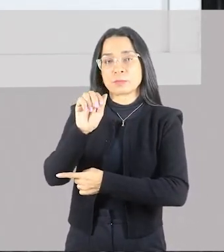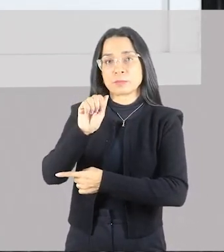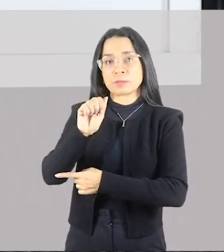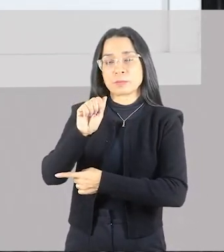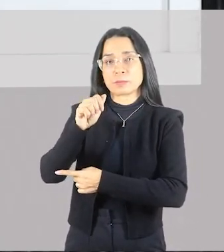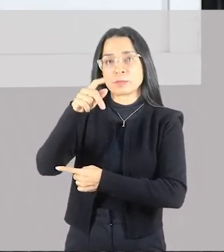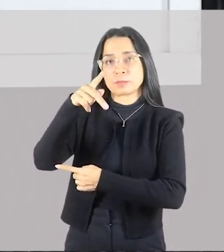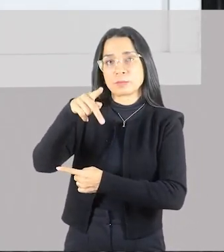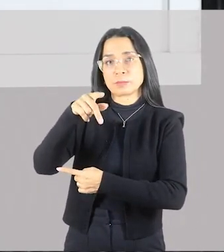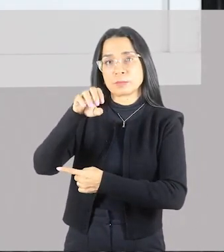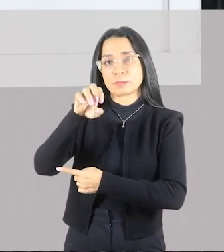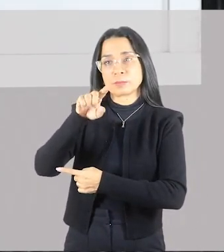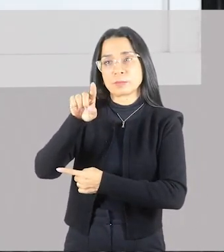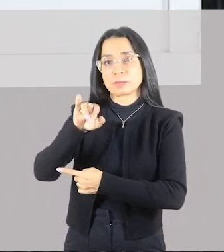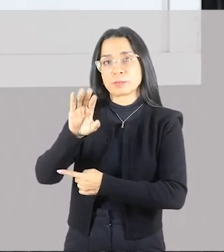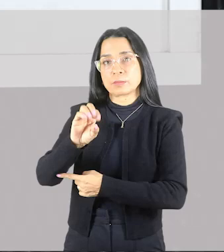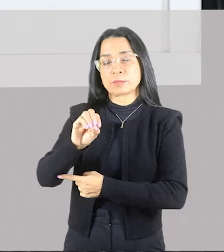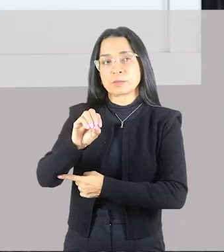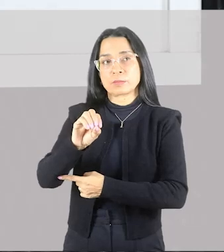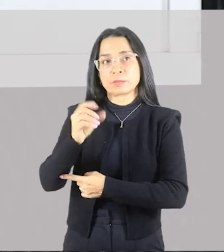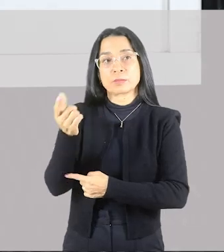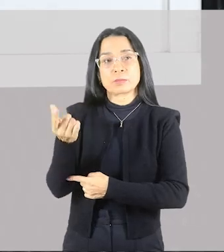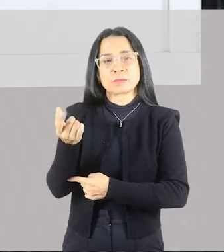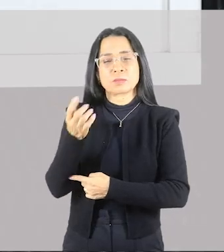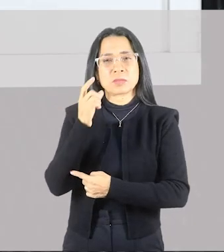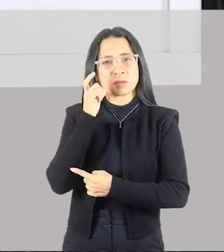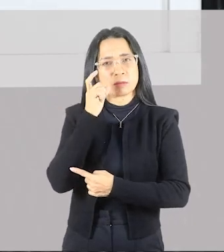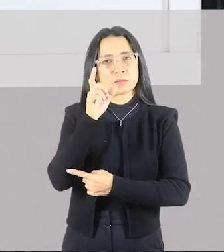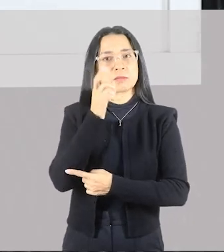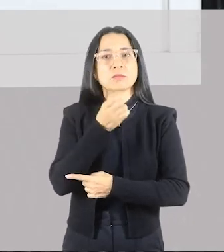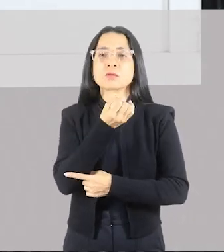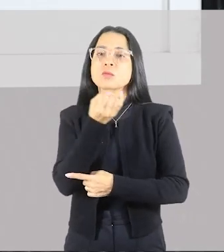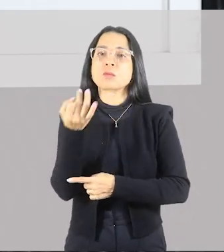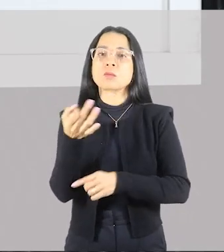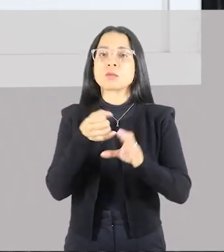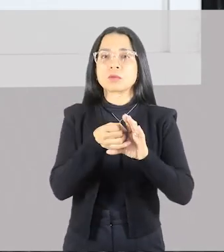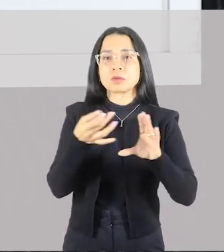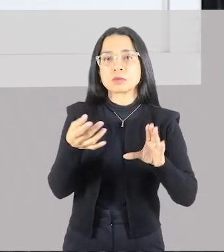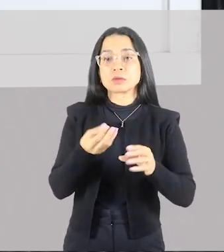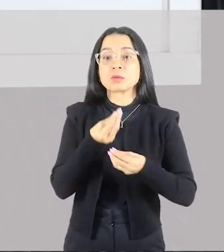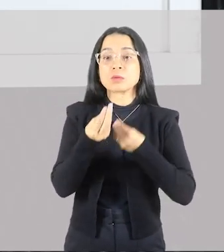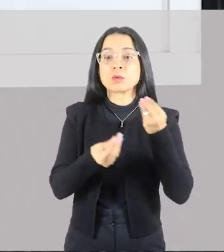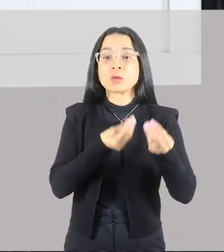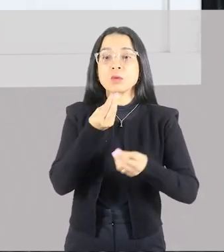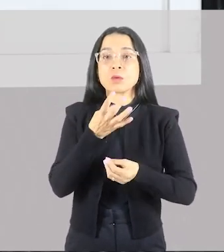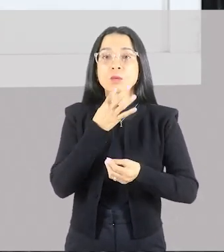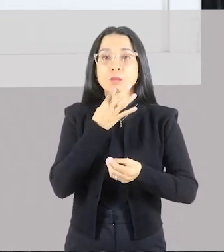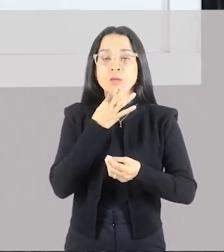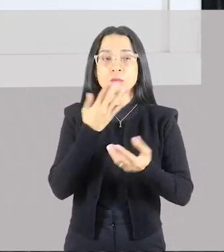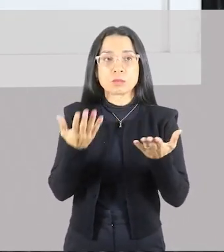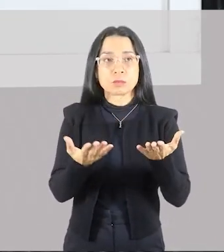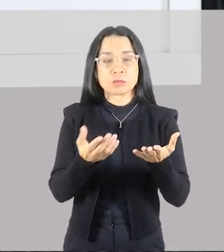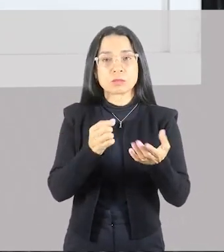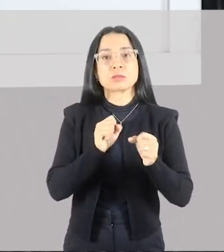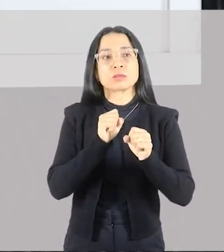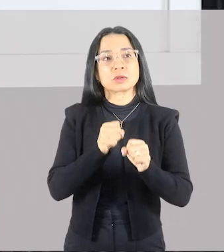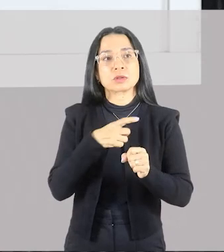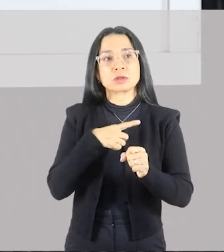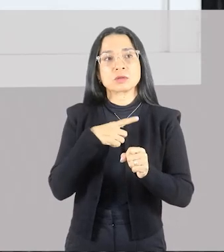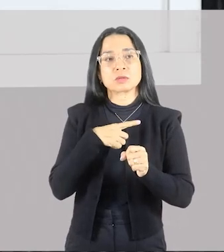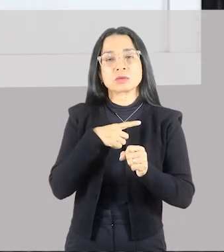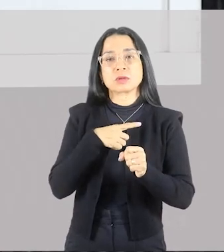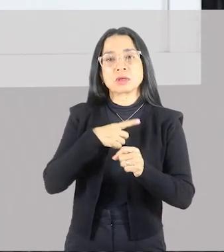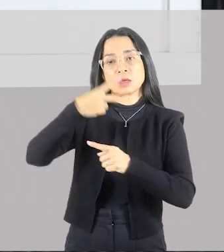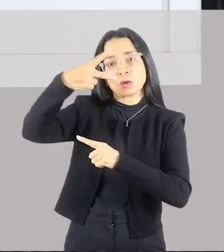Pessoal, o trapézio é um quadrilátero interessante, né? Quais características, como é que eu reconheço? O trapézio ele possui um par de